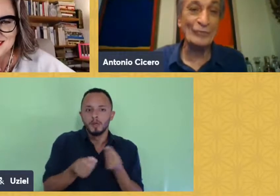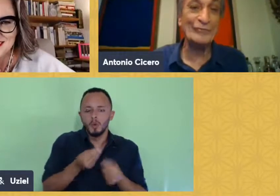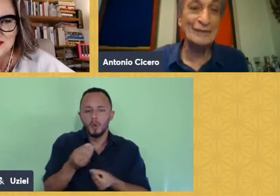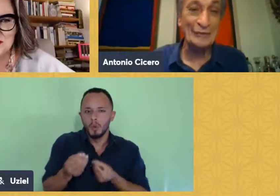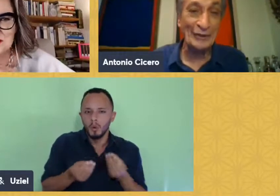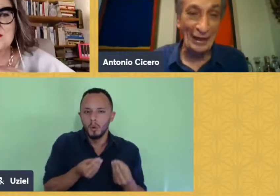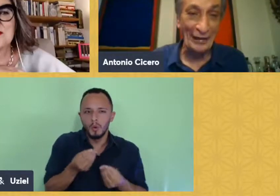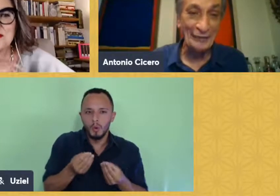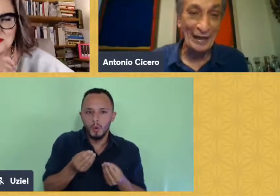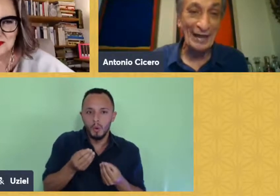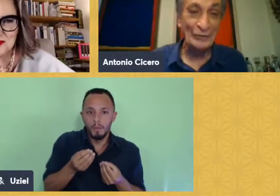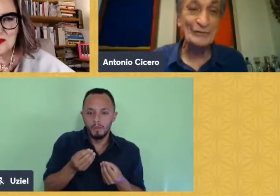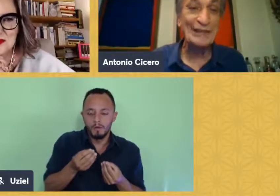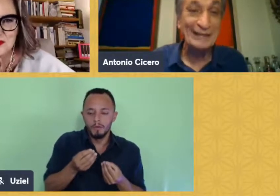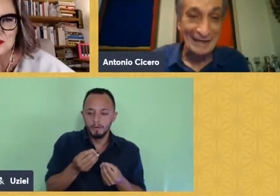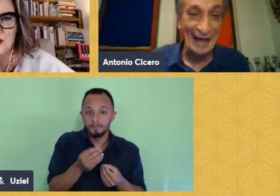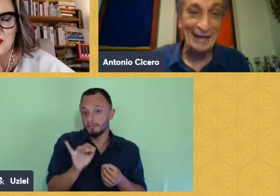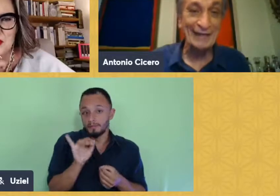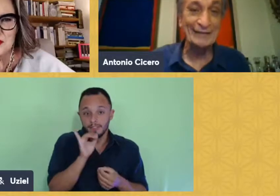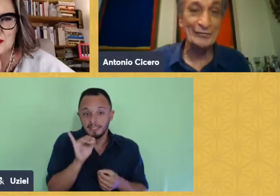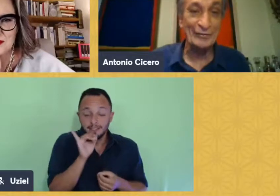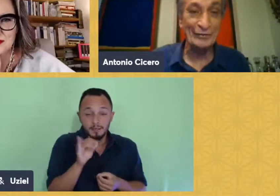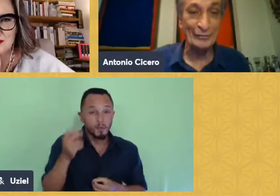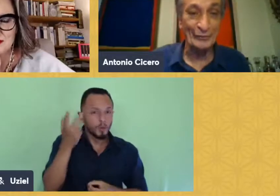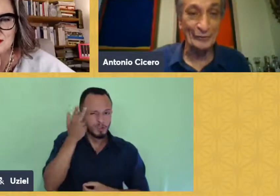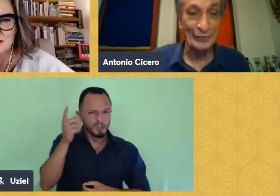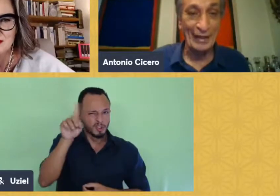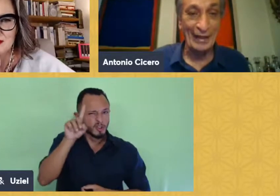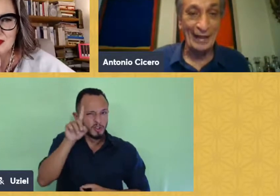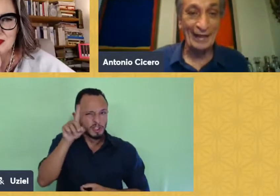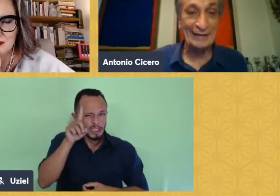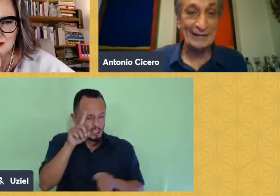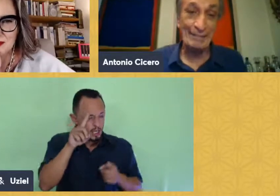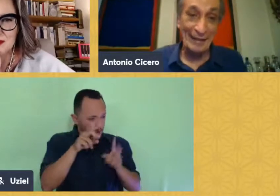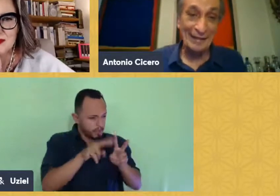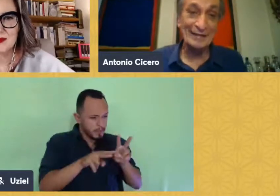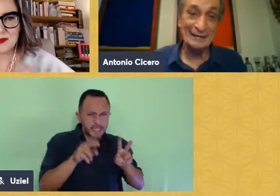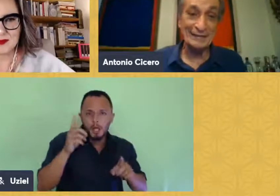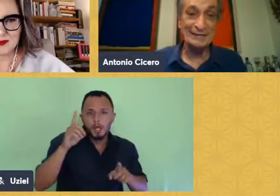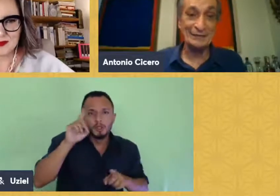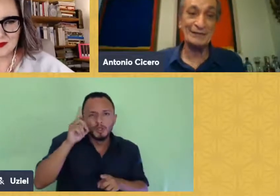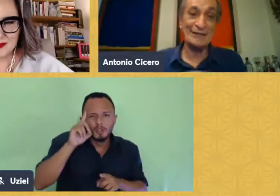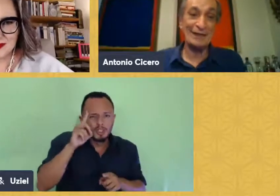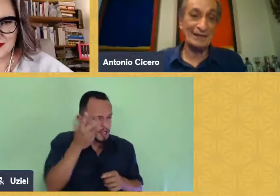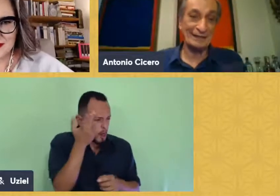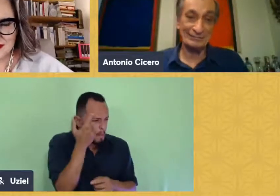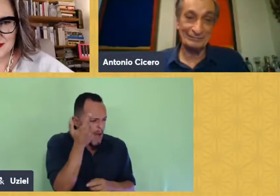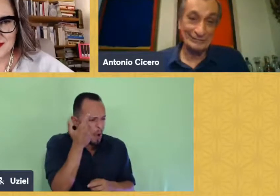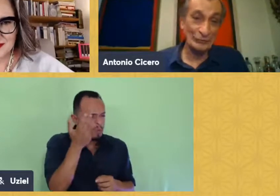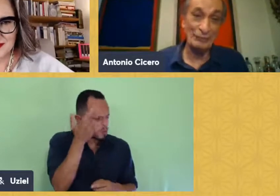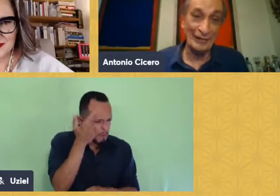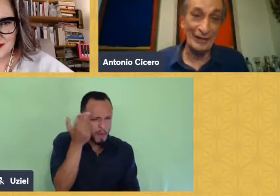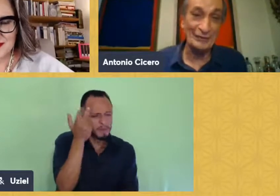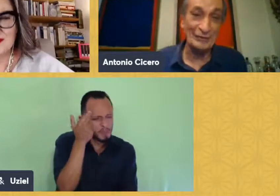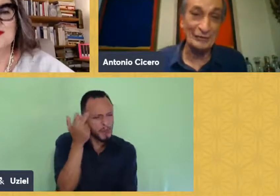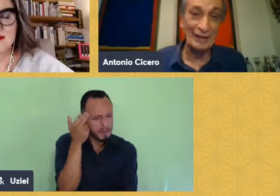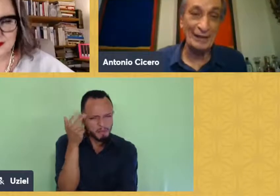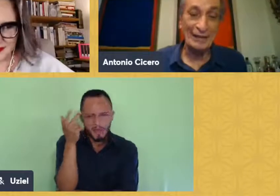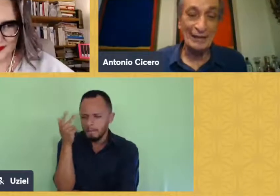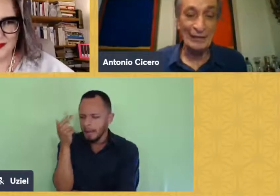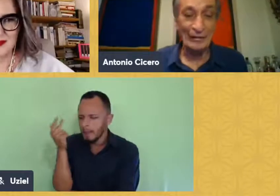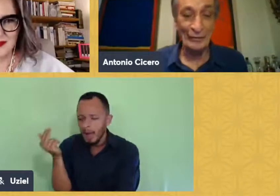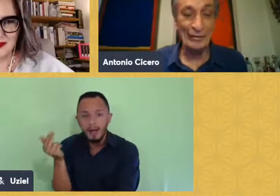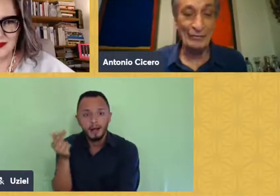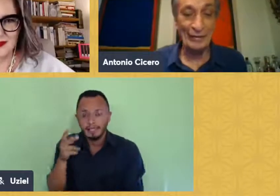maneira convencional, utilitária de ver o mundo. Ela atrapalha nesse sentido de que ela subverte, não